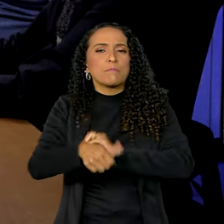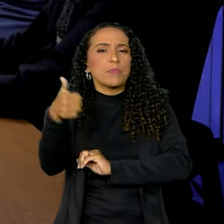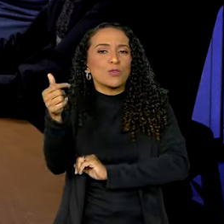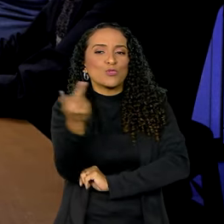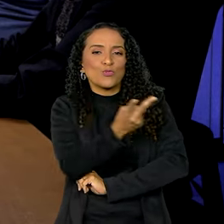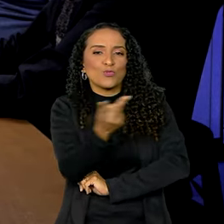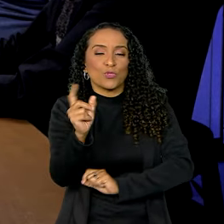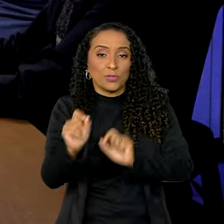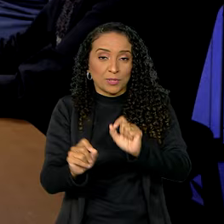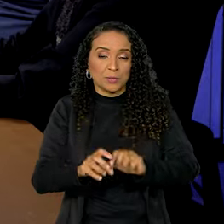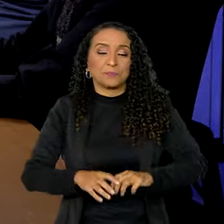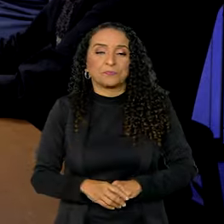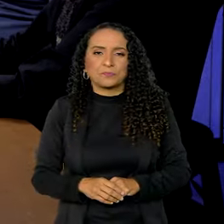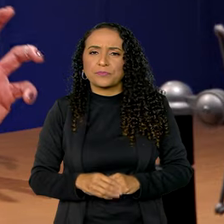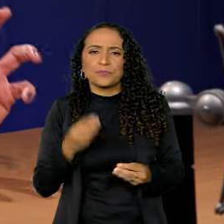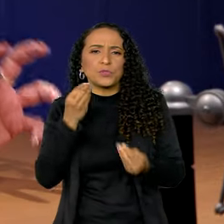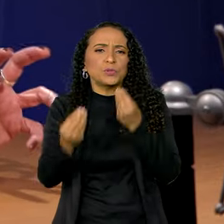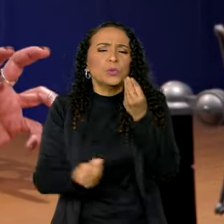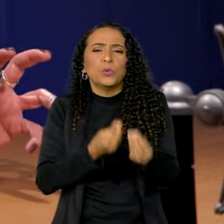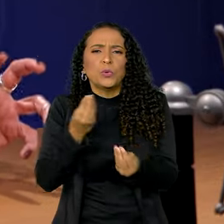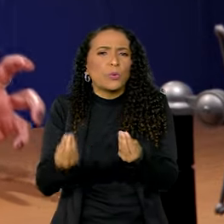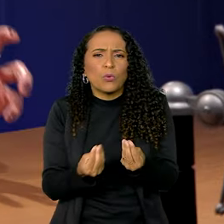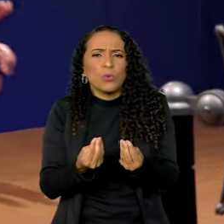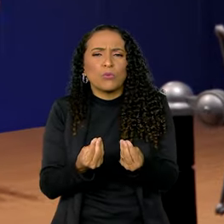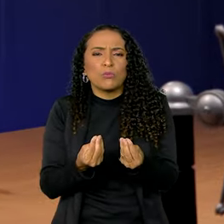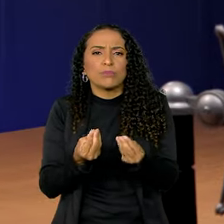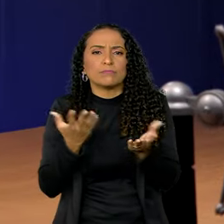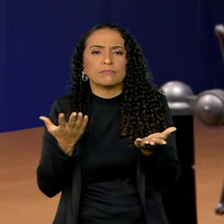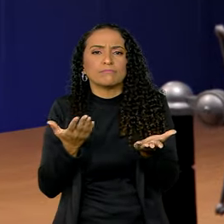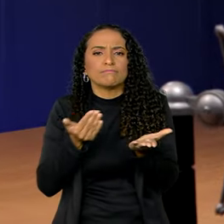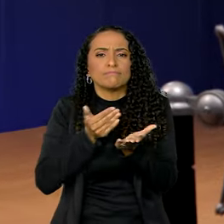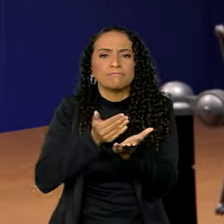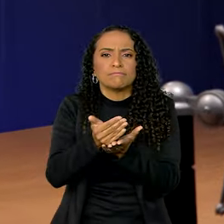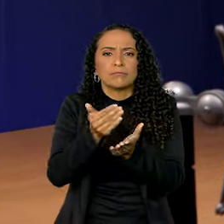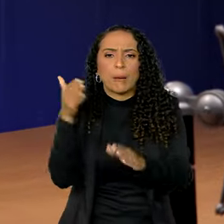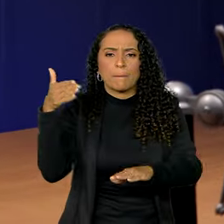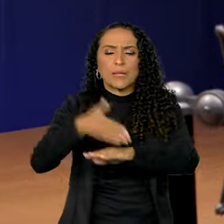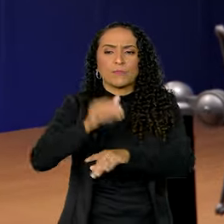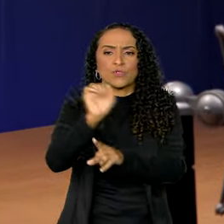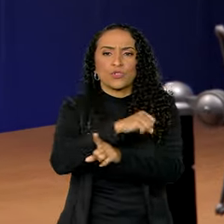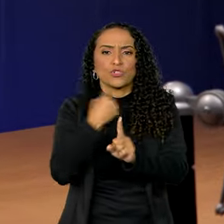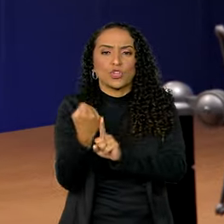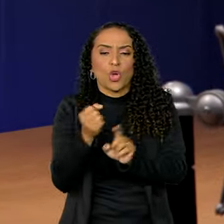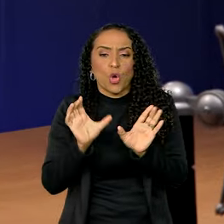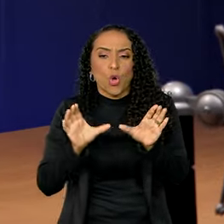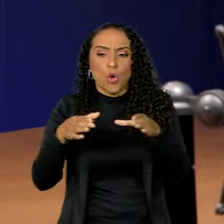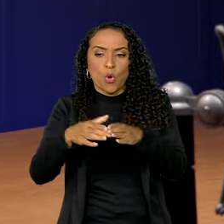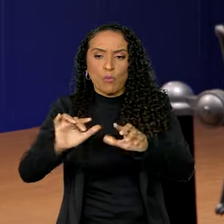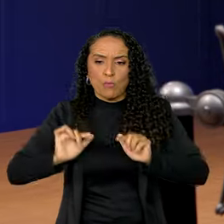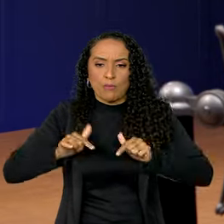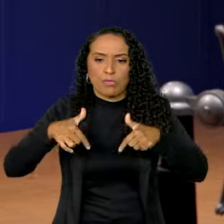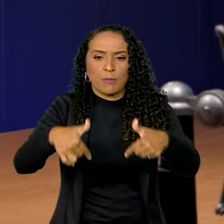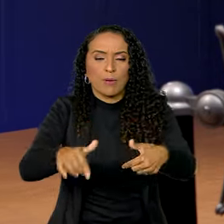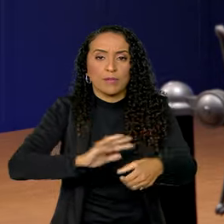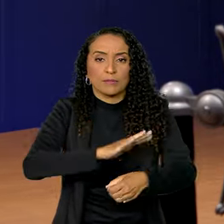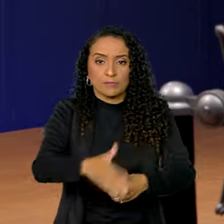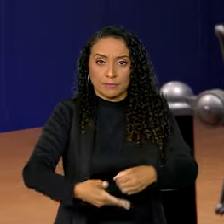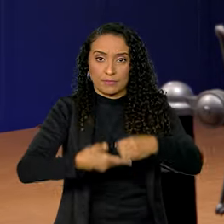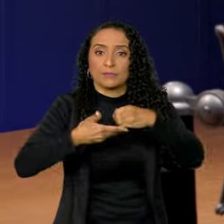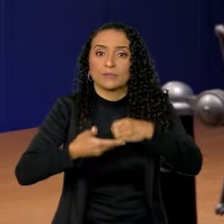vocês dois é essa como é que se deu a participação social no grupo de trabalho de